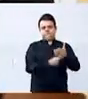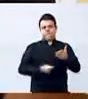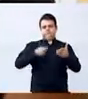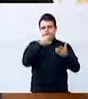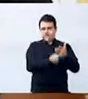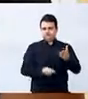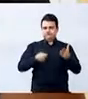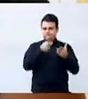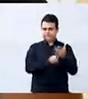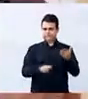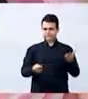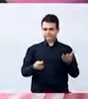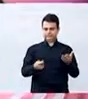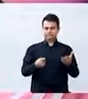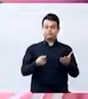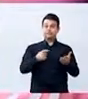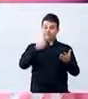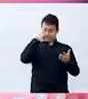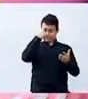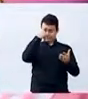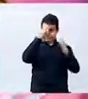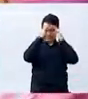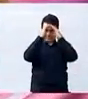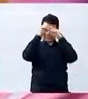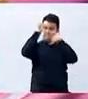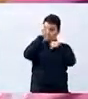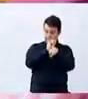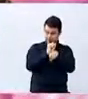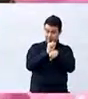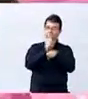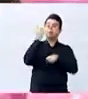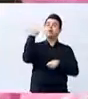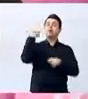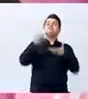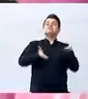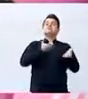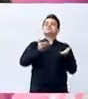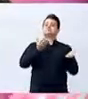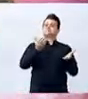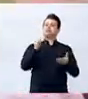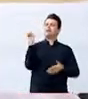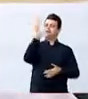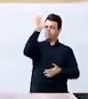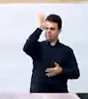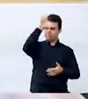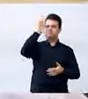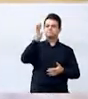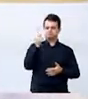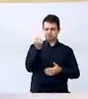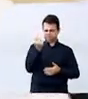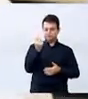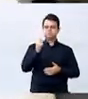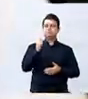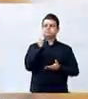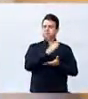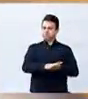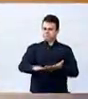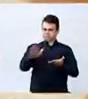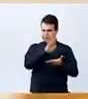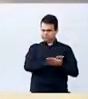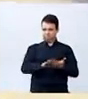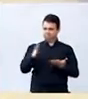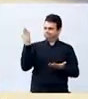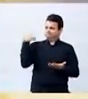O tratamento de uma criança com paralisia cerebral não é barato, é uma coisa muito cara. E não tem, assim, muito... Eu